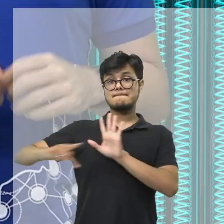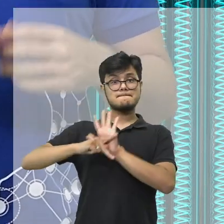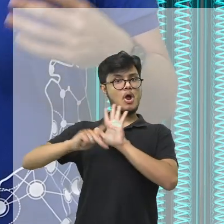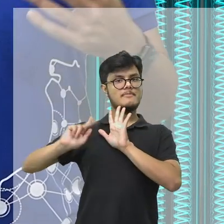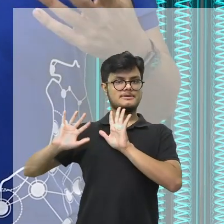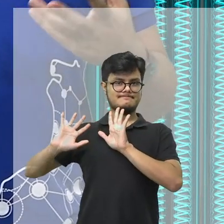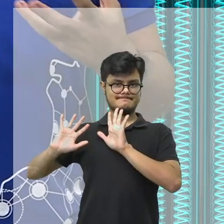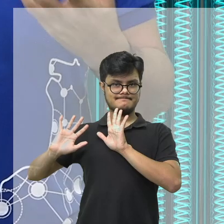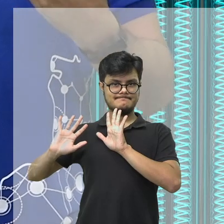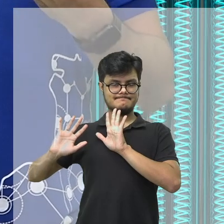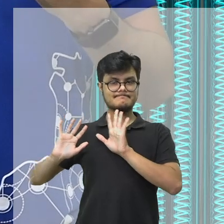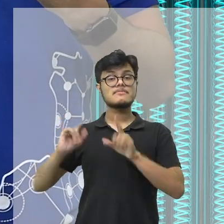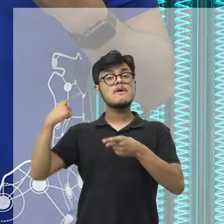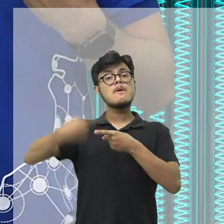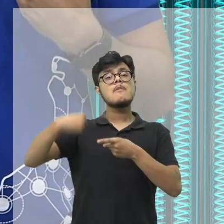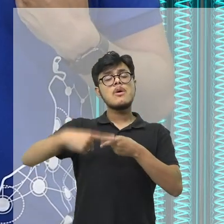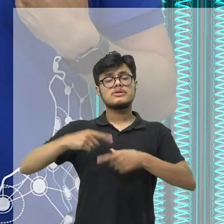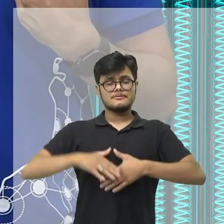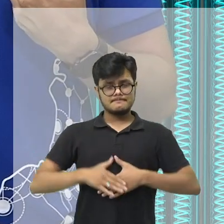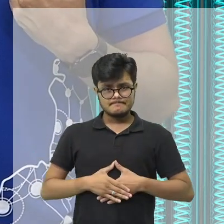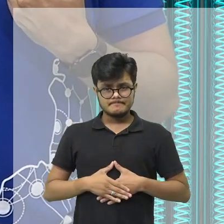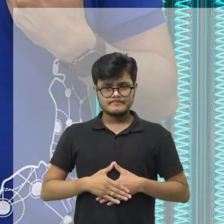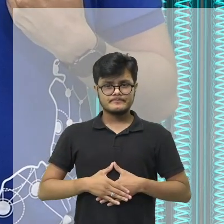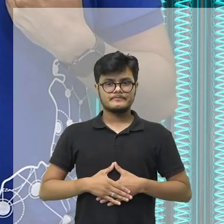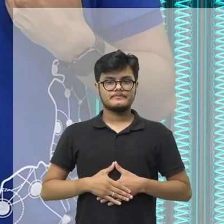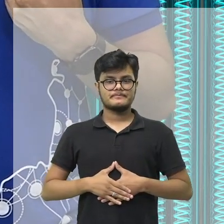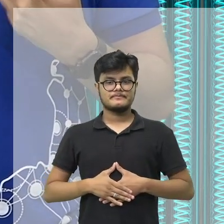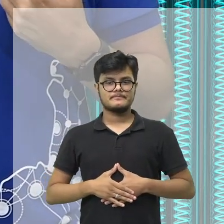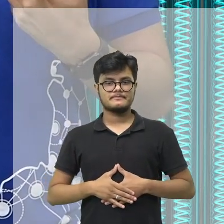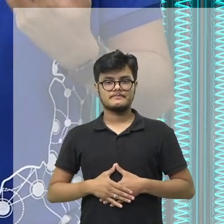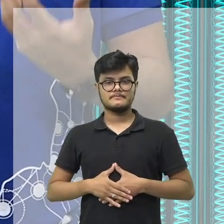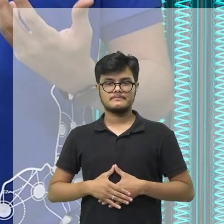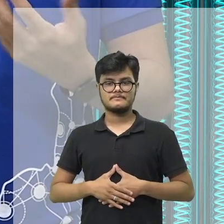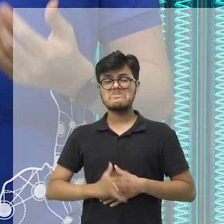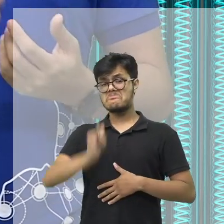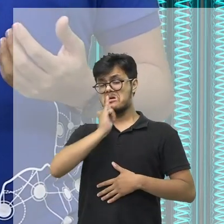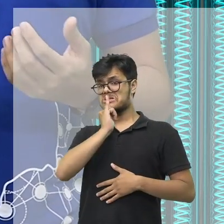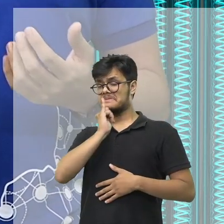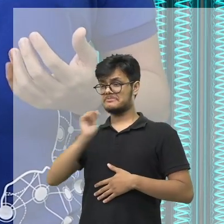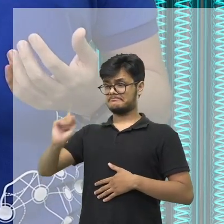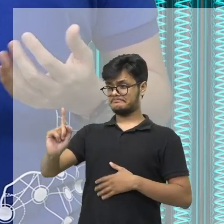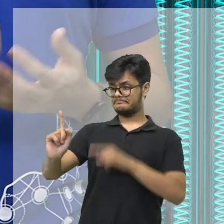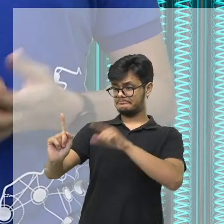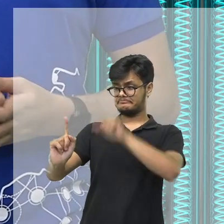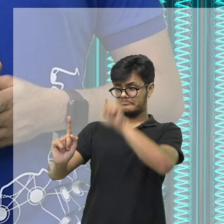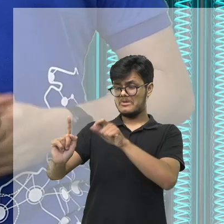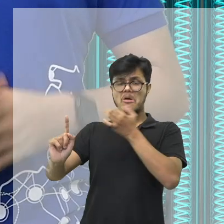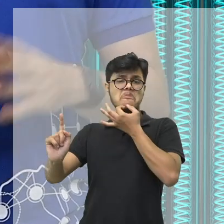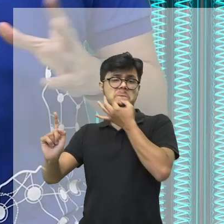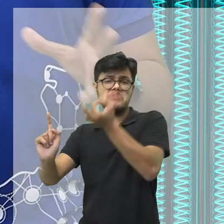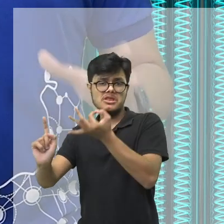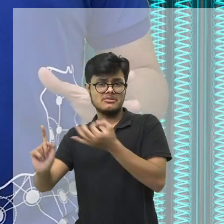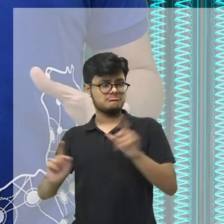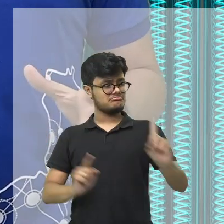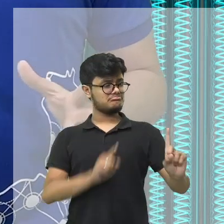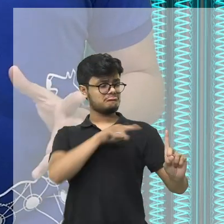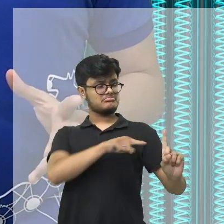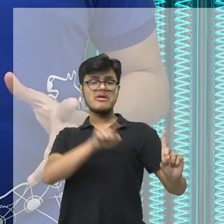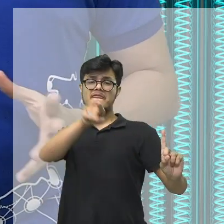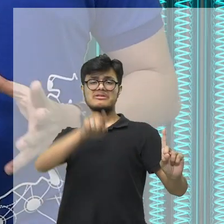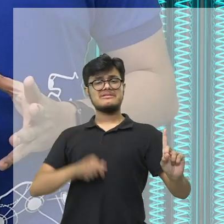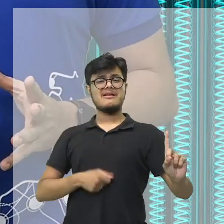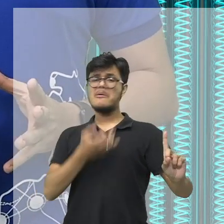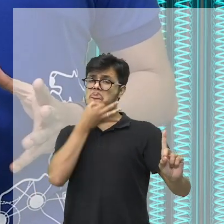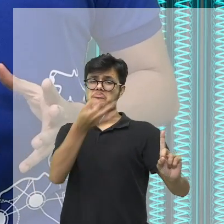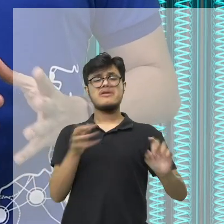professor? Porque eu posso ver um fato de uma forma e você pode ver o fato de outra forma